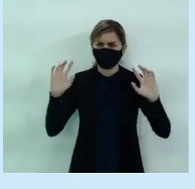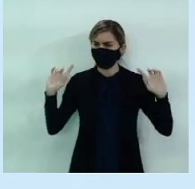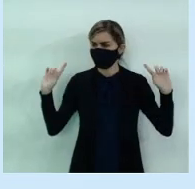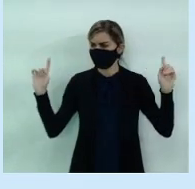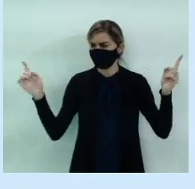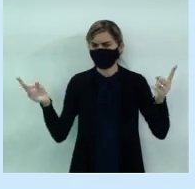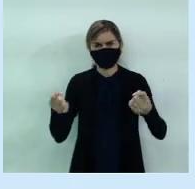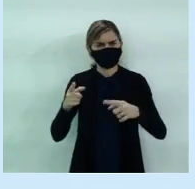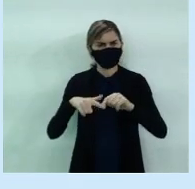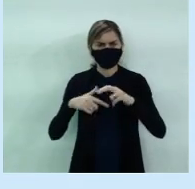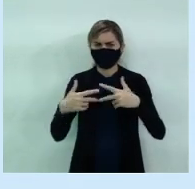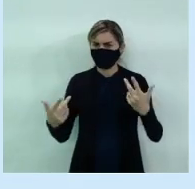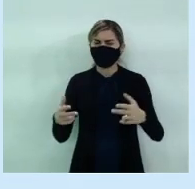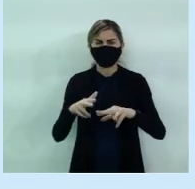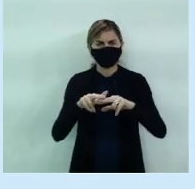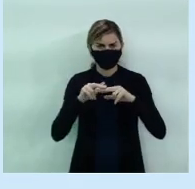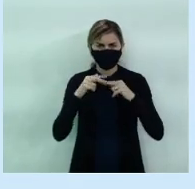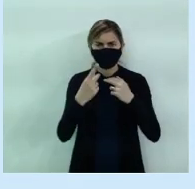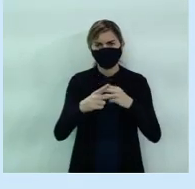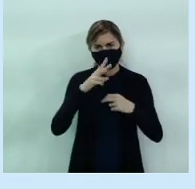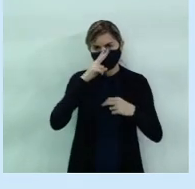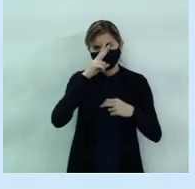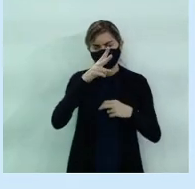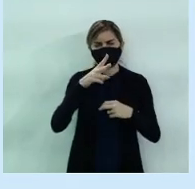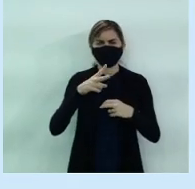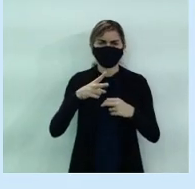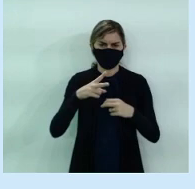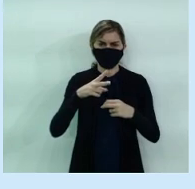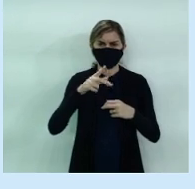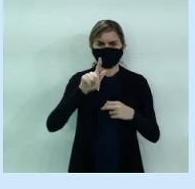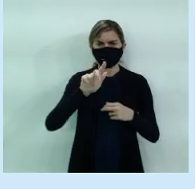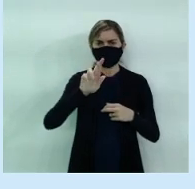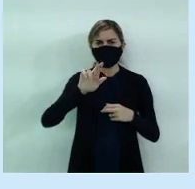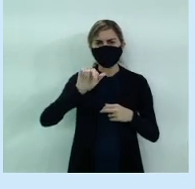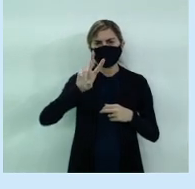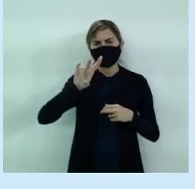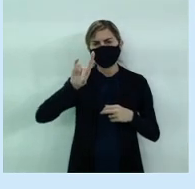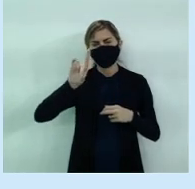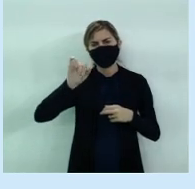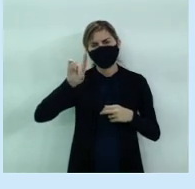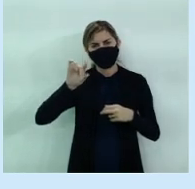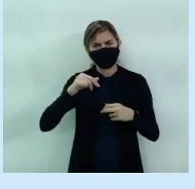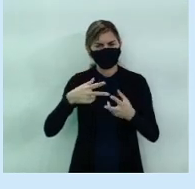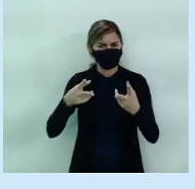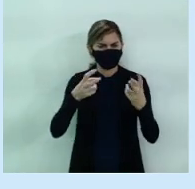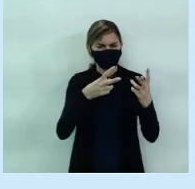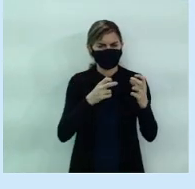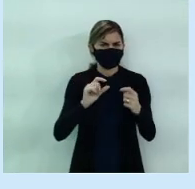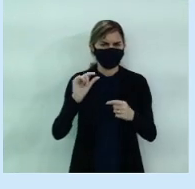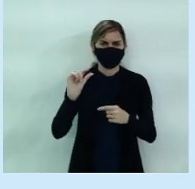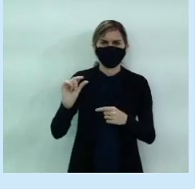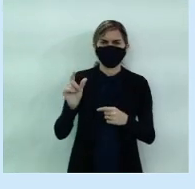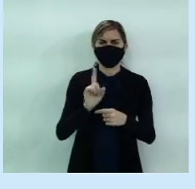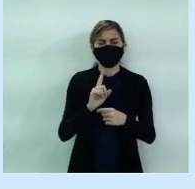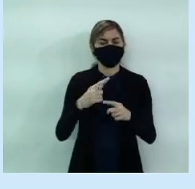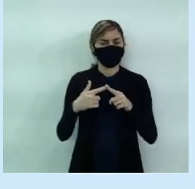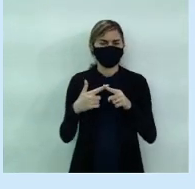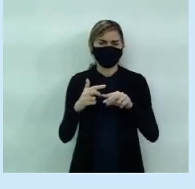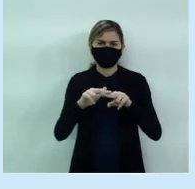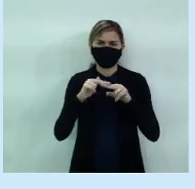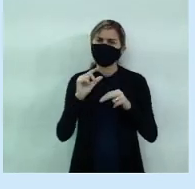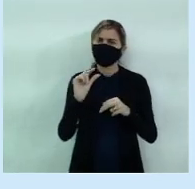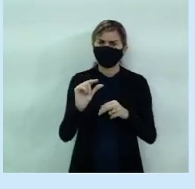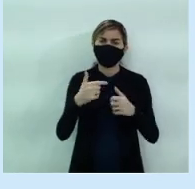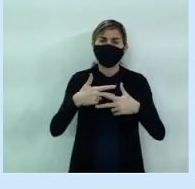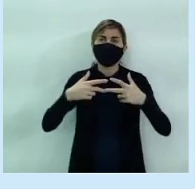redor causa essa força da gravidade, embora a gente não perceba que é pequena. A gente só percebe, no caso, quando é um corpo